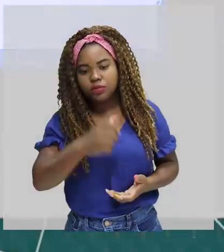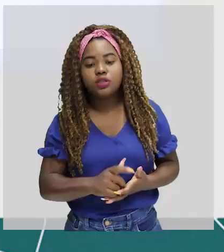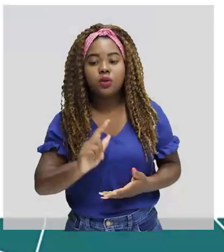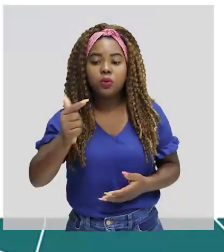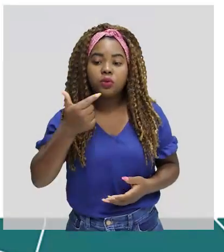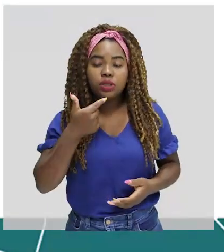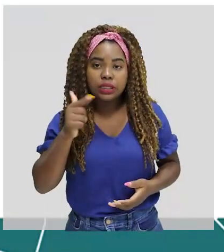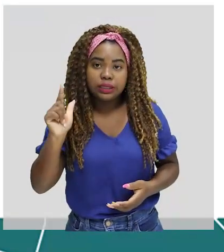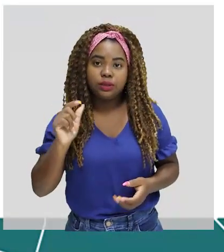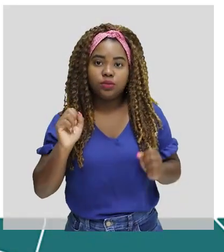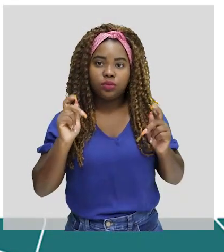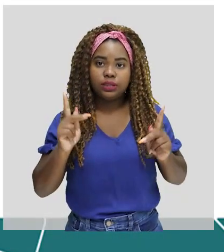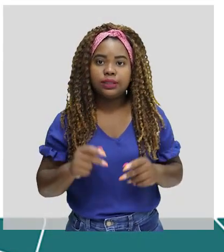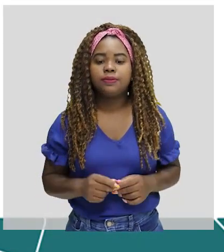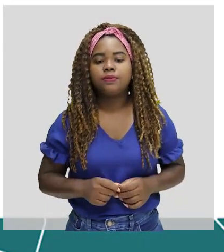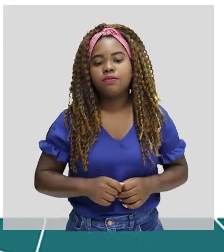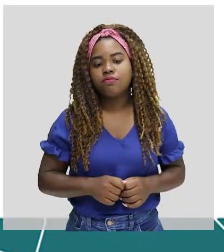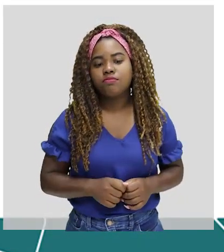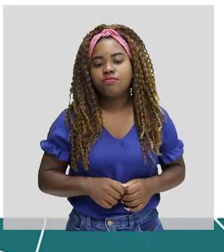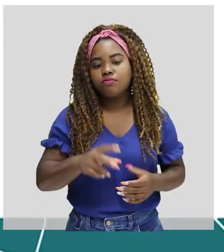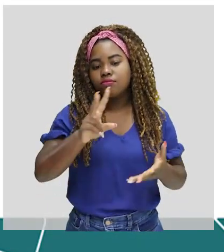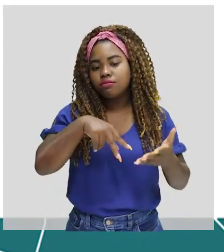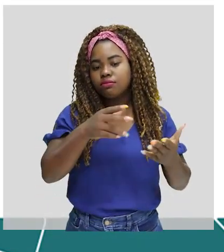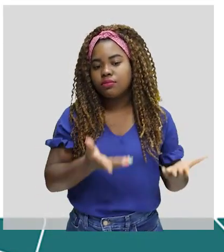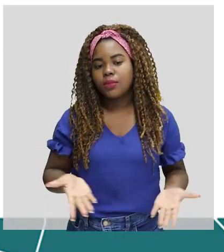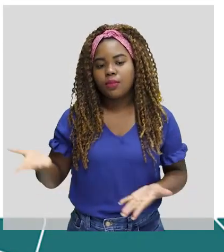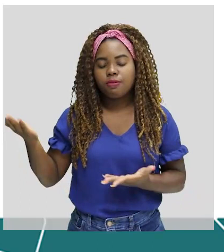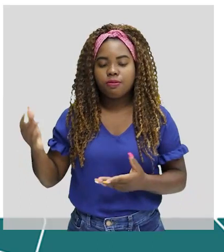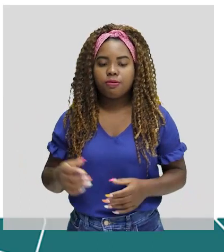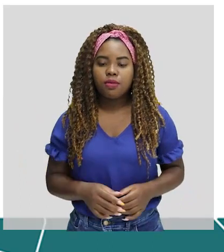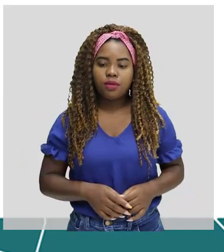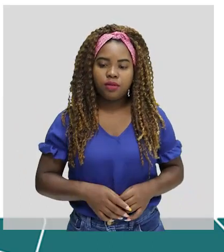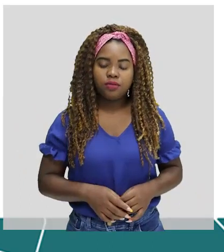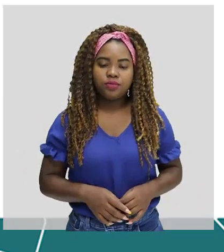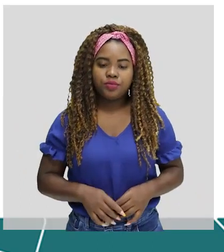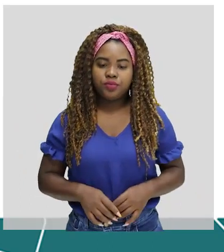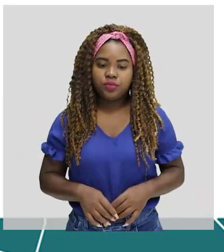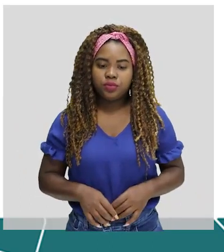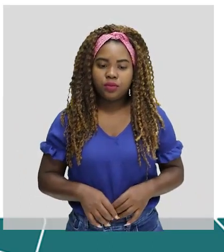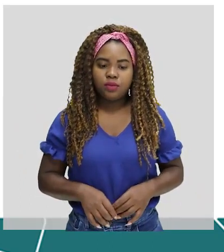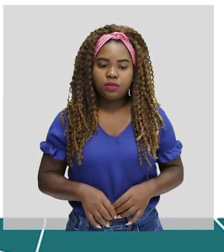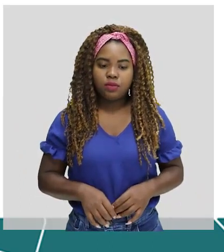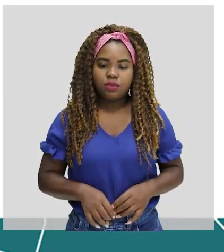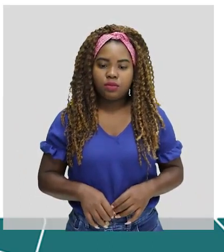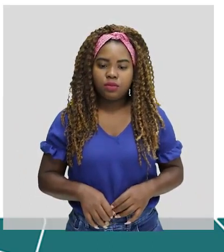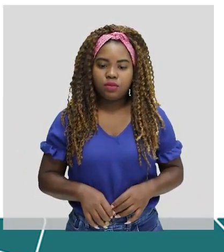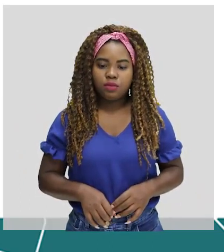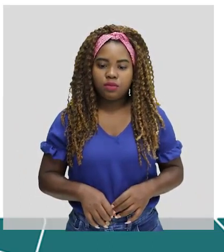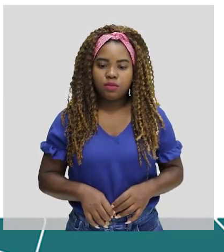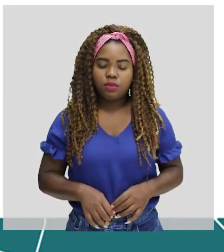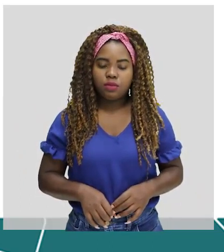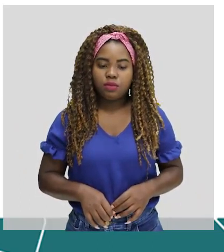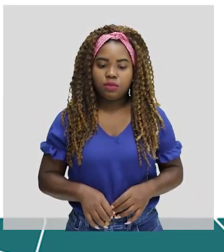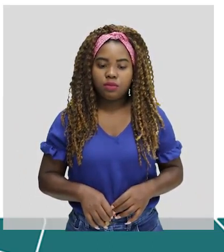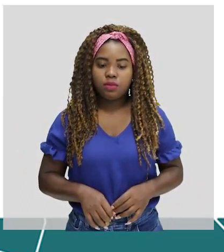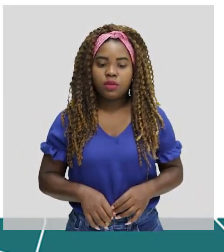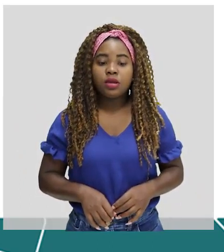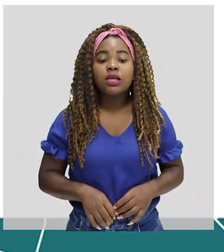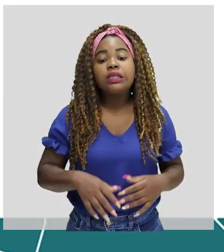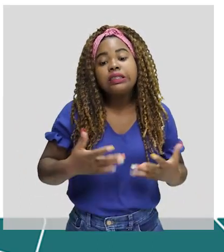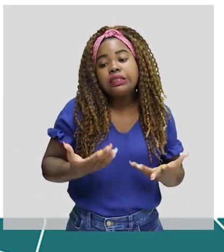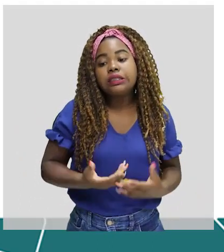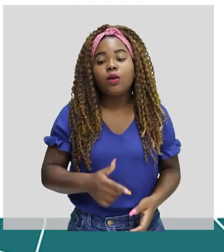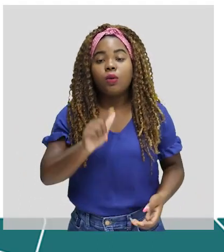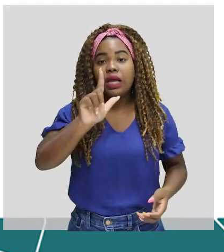The English mother language was the Anglo-Saxon. Então, a língua materna ou